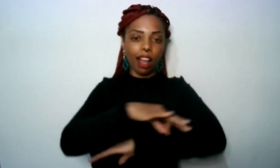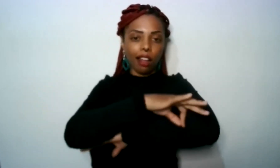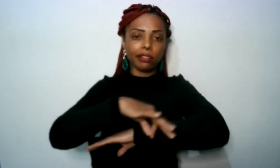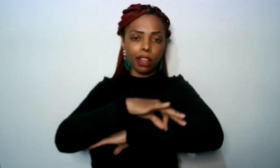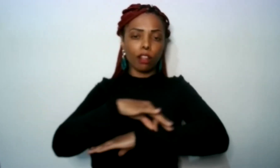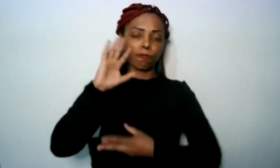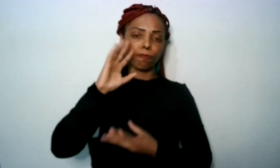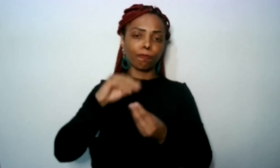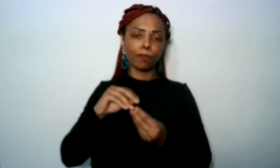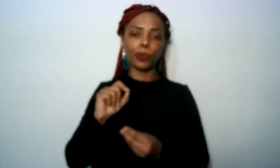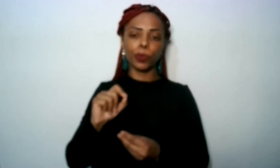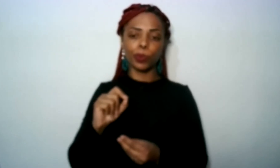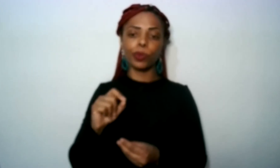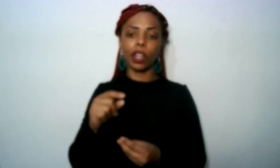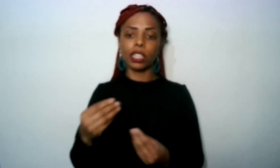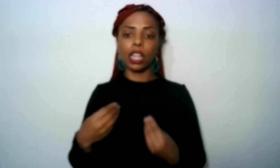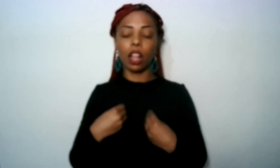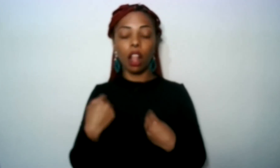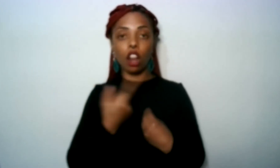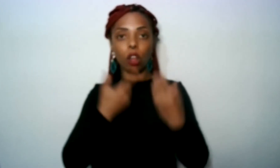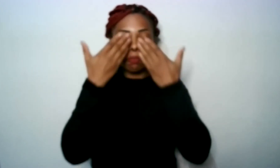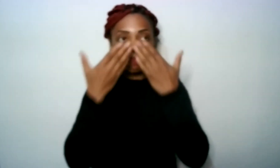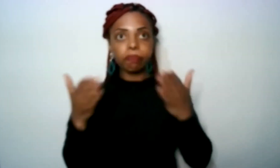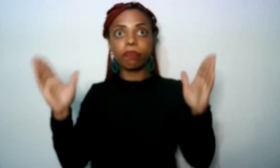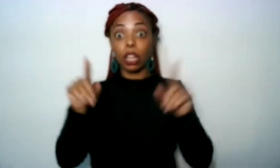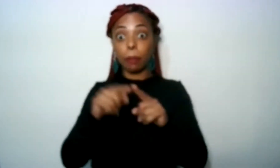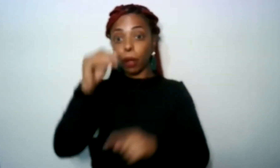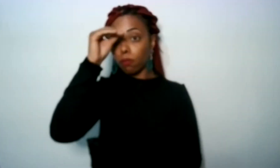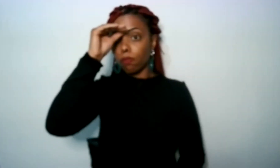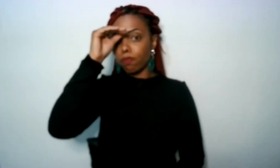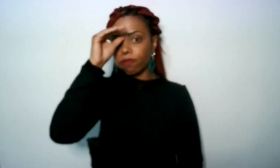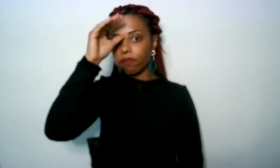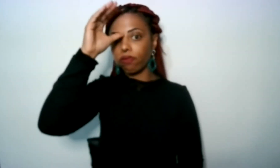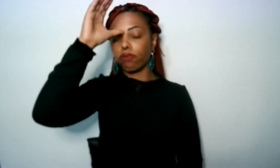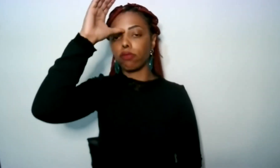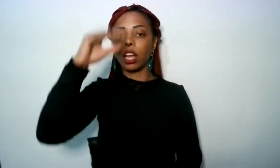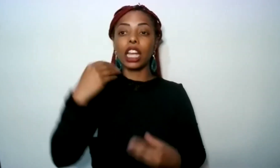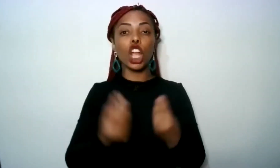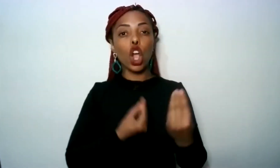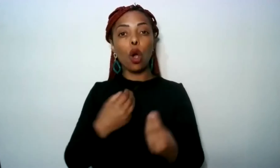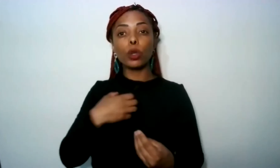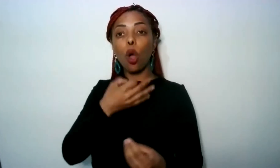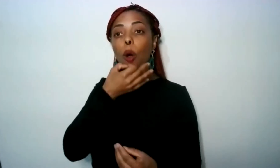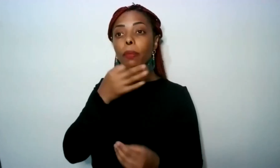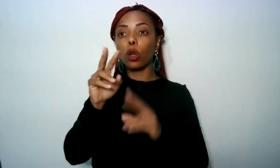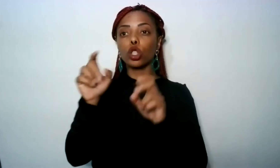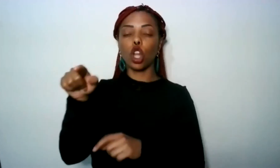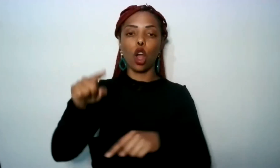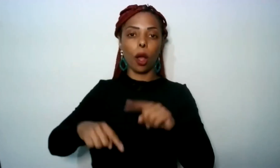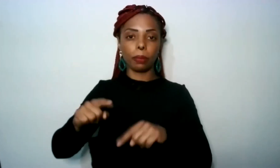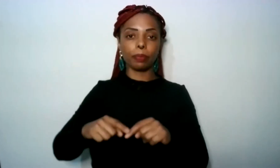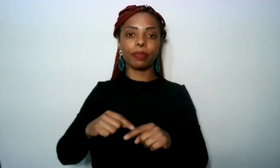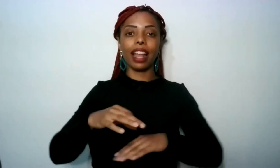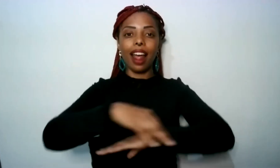e isso amplia a nossa visão o nosso conhecimento e como olhar aquele objeto na arquitetura às vezes a gente